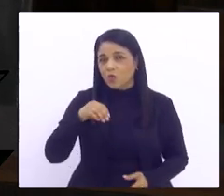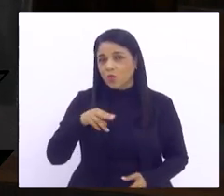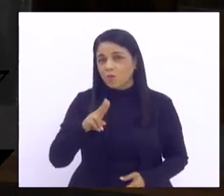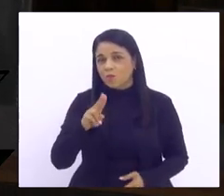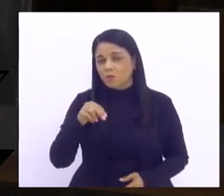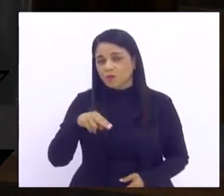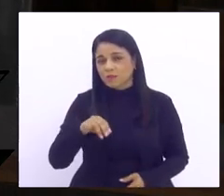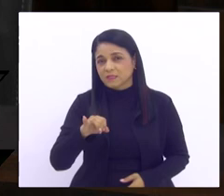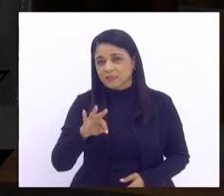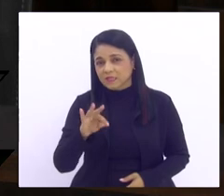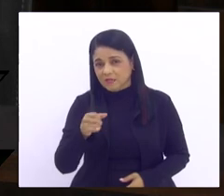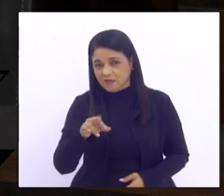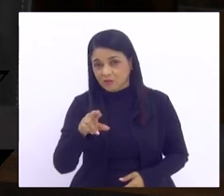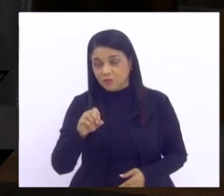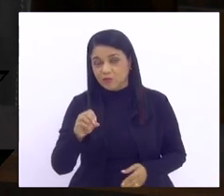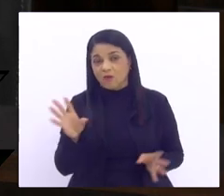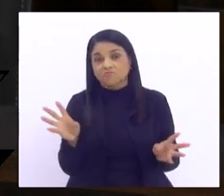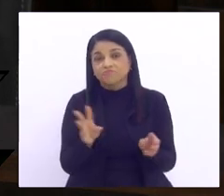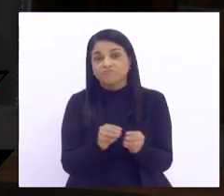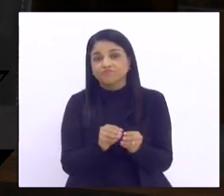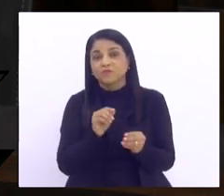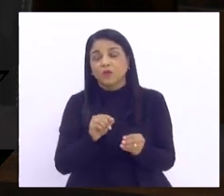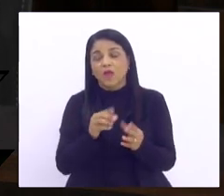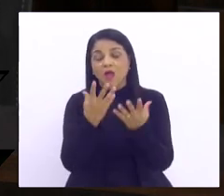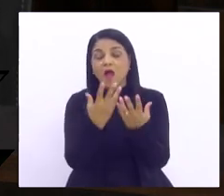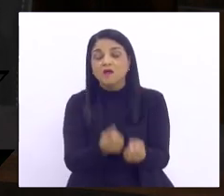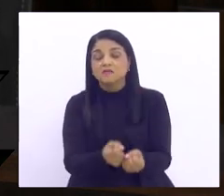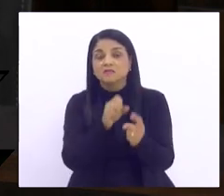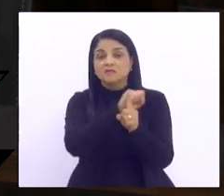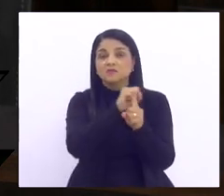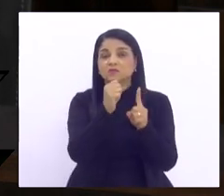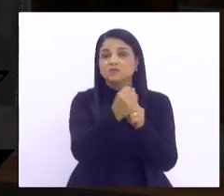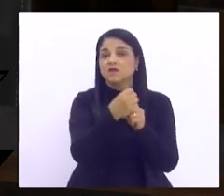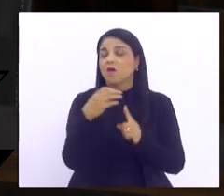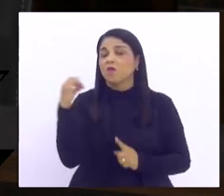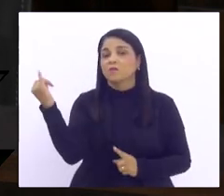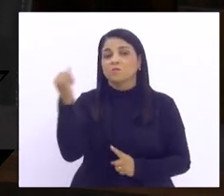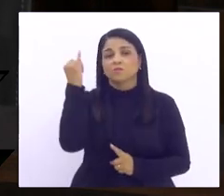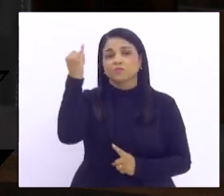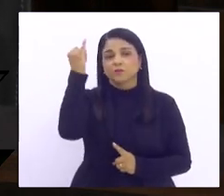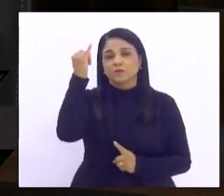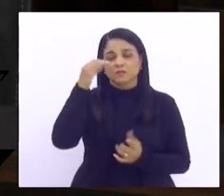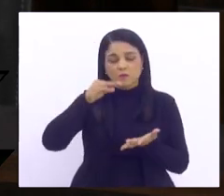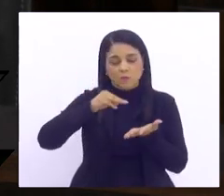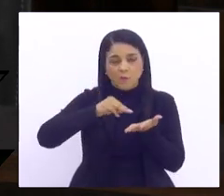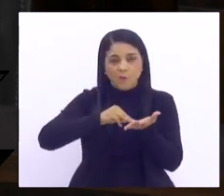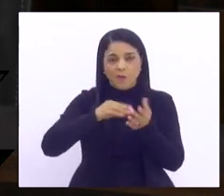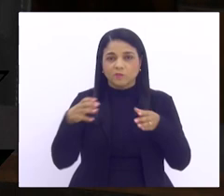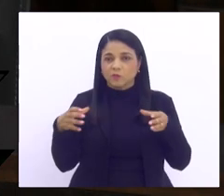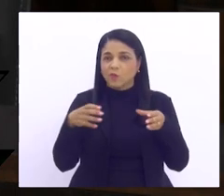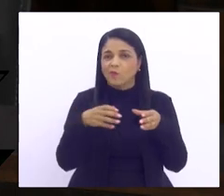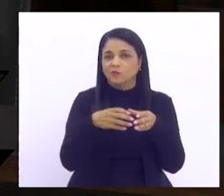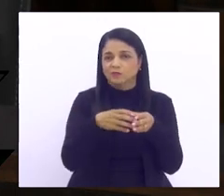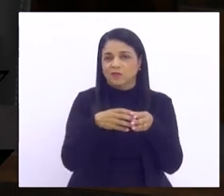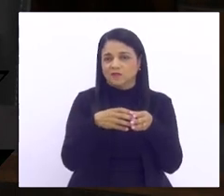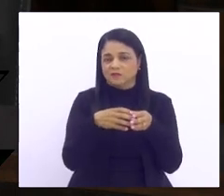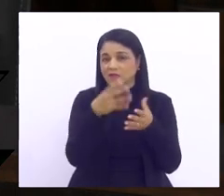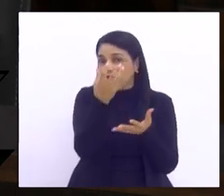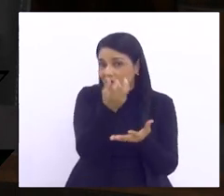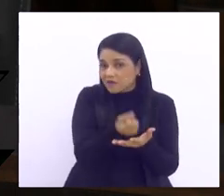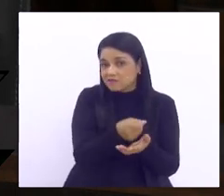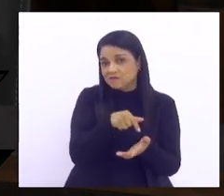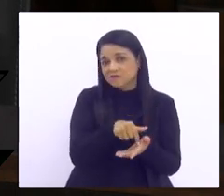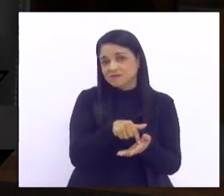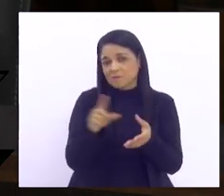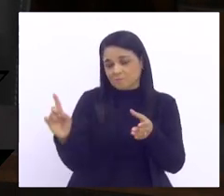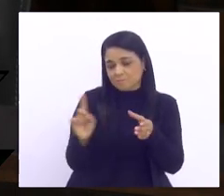em breve síntese, é a aceitação social da pessoa, a sua importância como membro da comunidade,